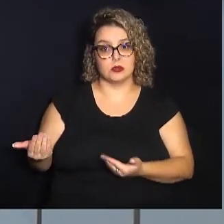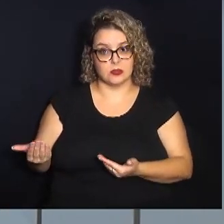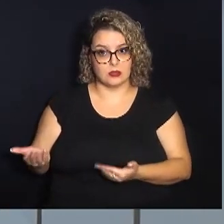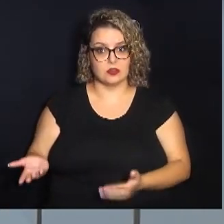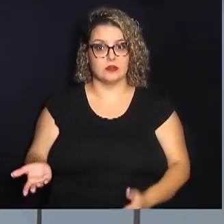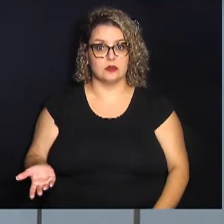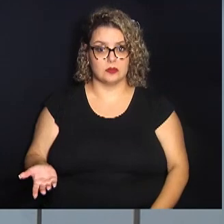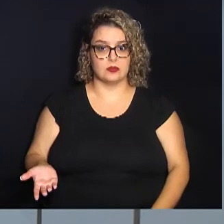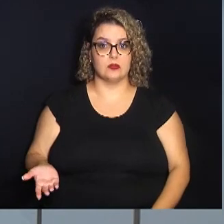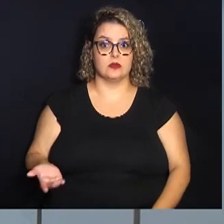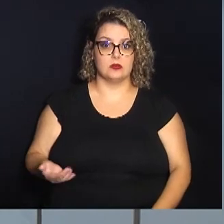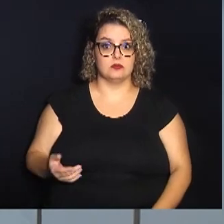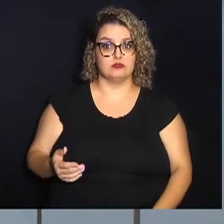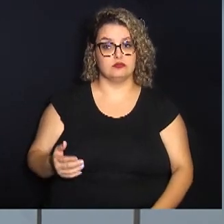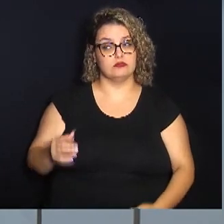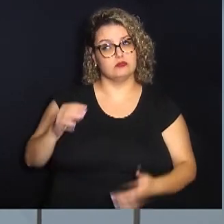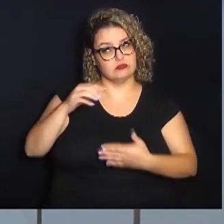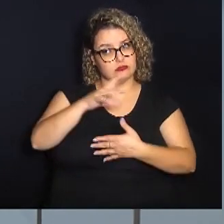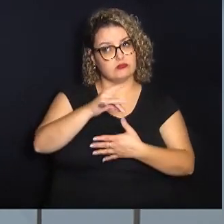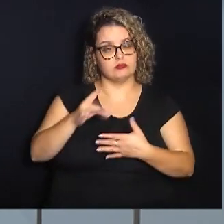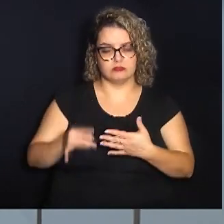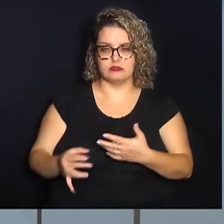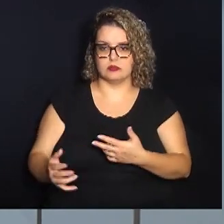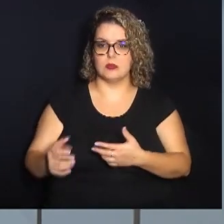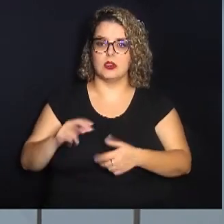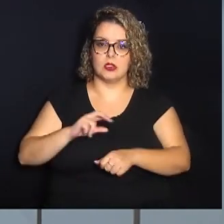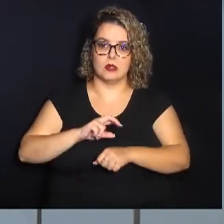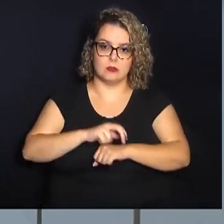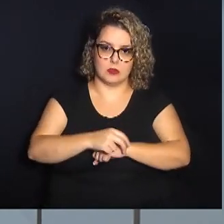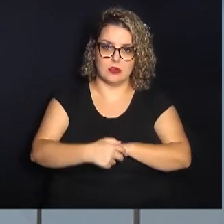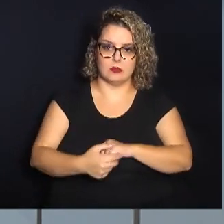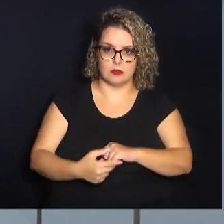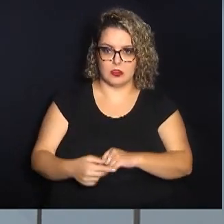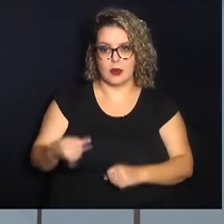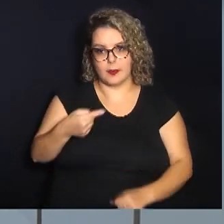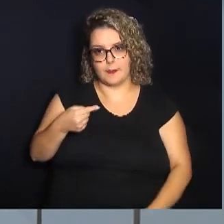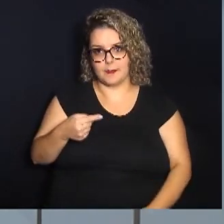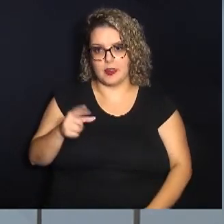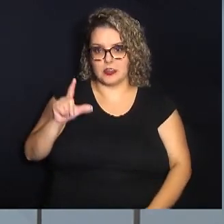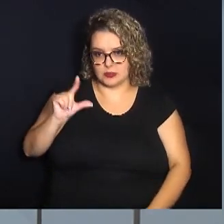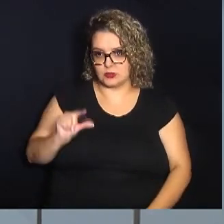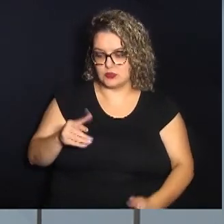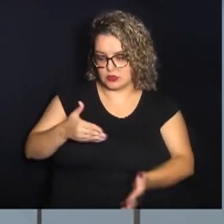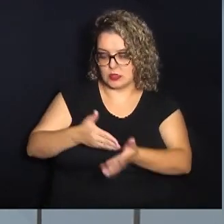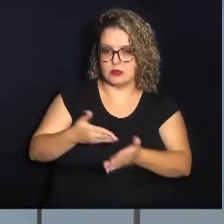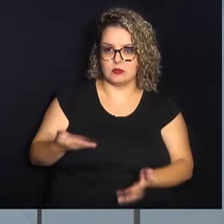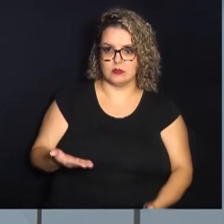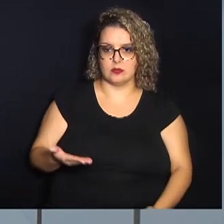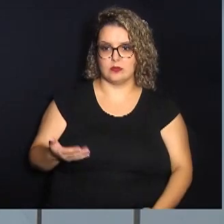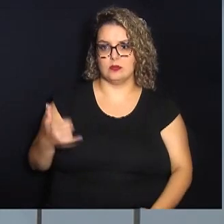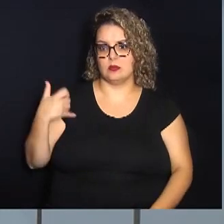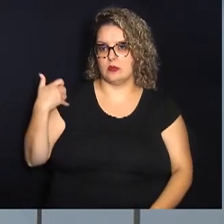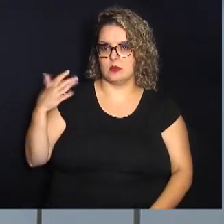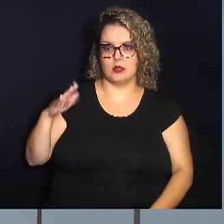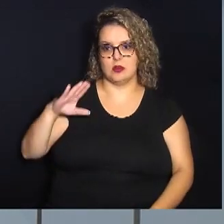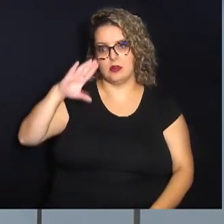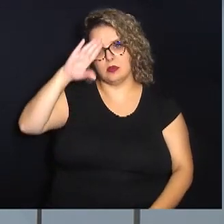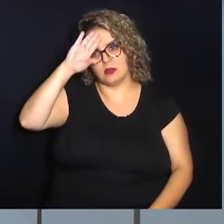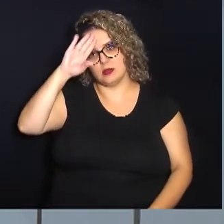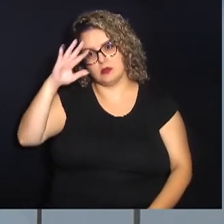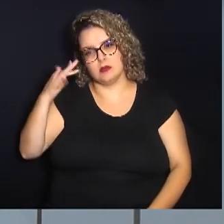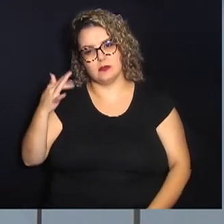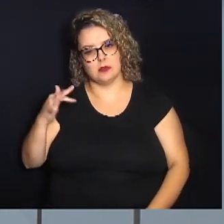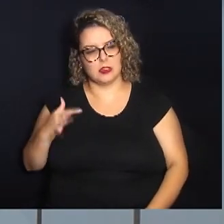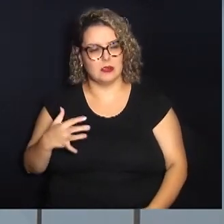para dengue ele fica mais restrito, né? Olhar menos restrito. Quanto mais para adulto é febre mais 2